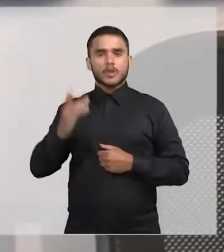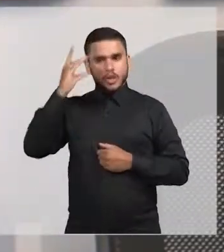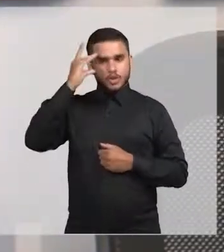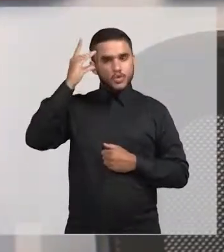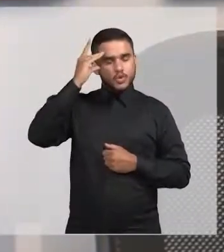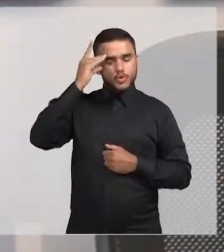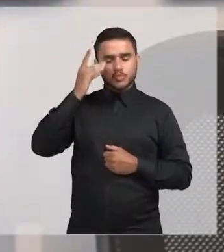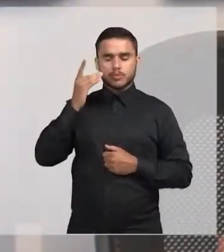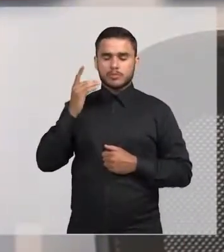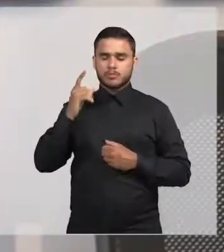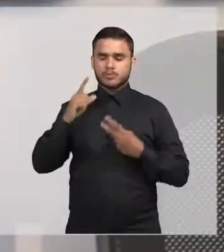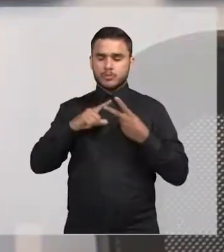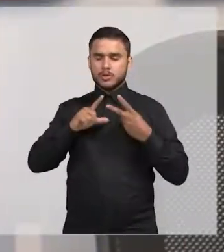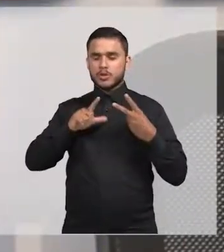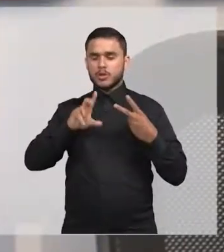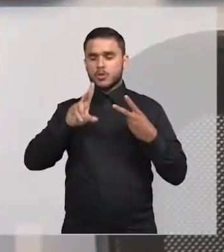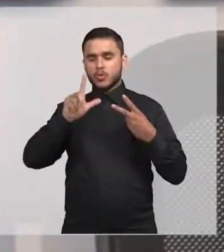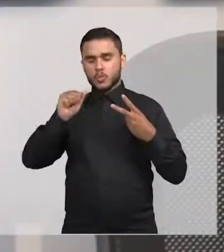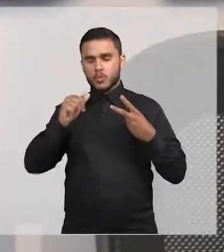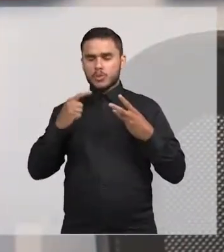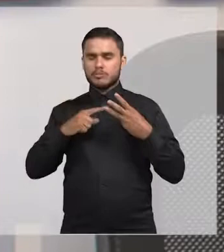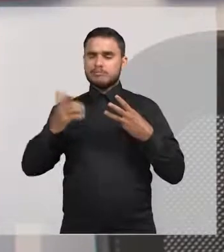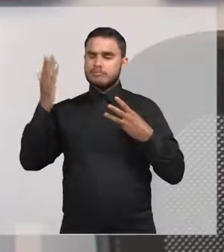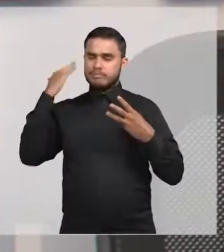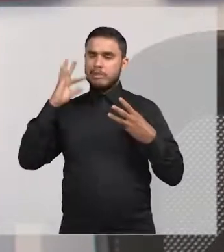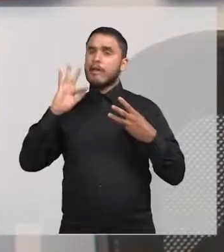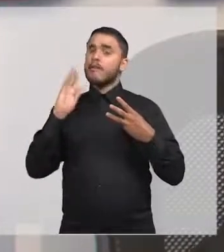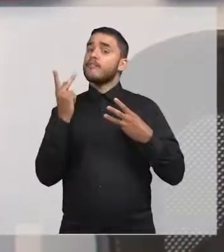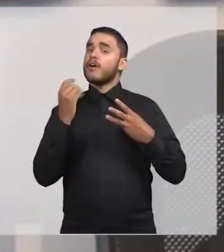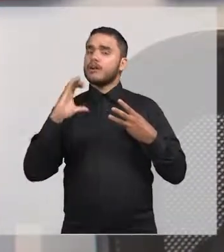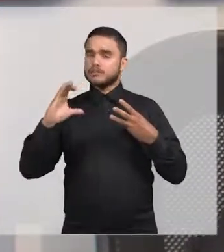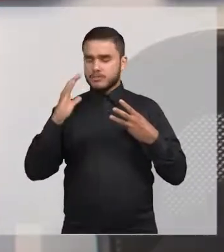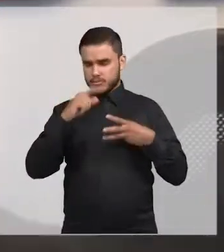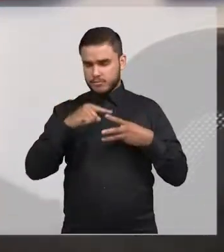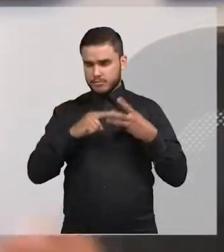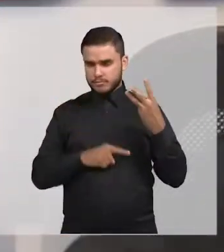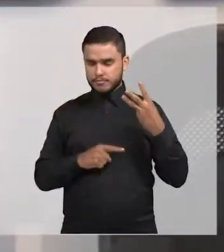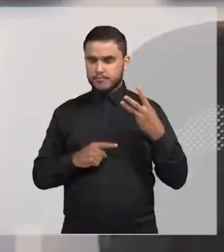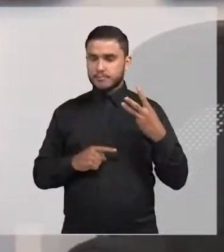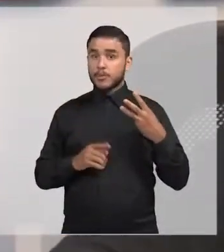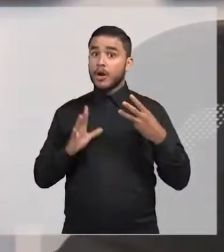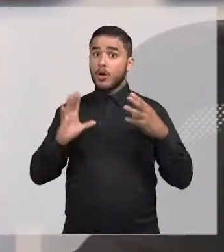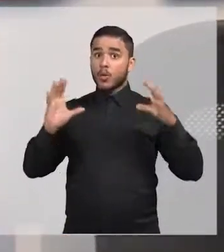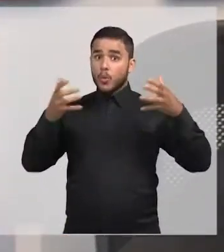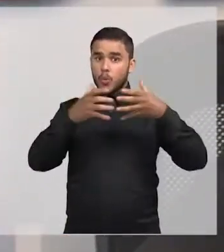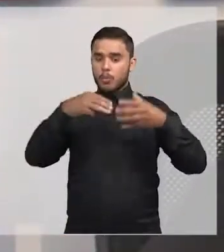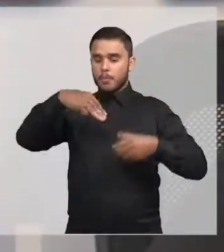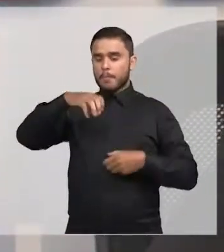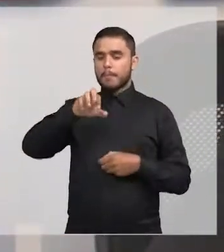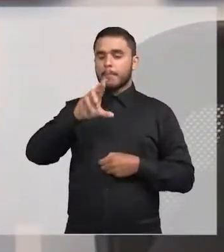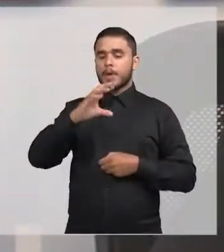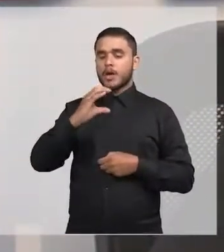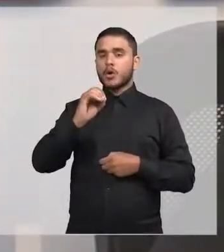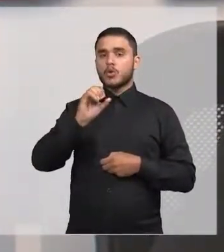Dilma e Lula, até FHC em alguns aspectos, do Mercosul. O Mercosul será abandonado.